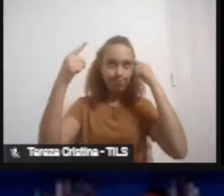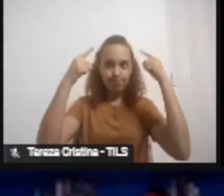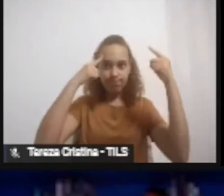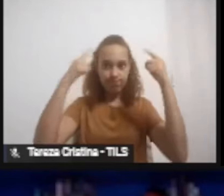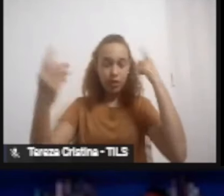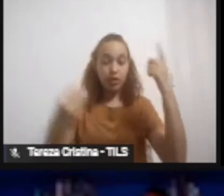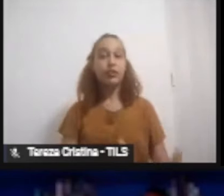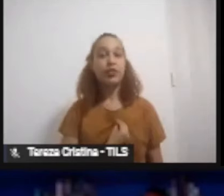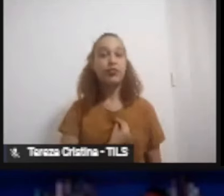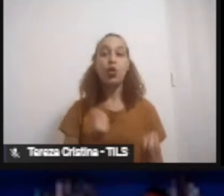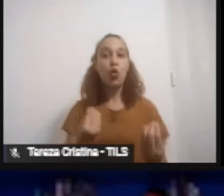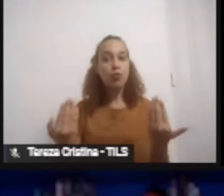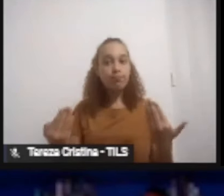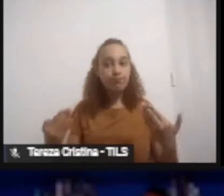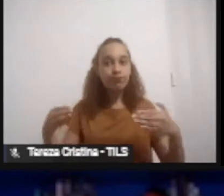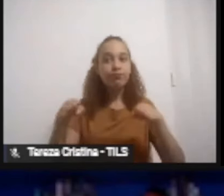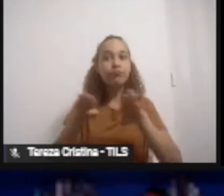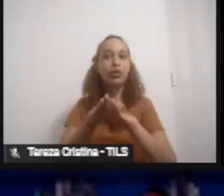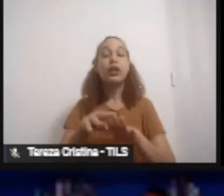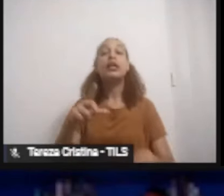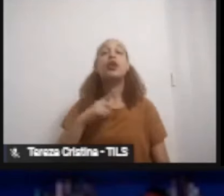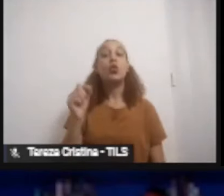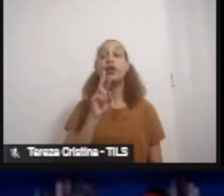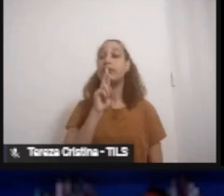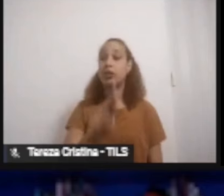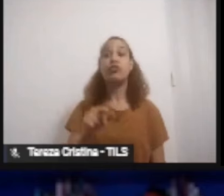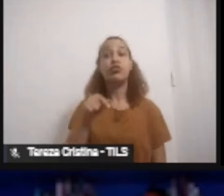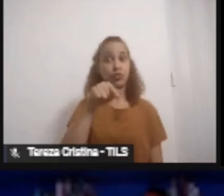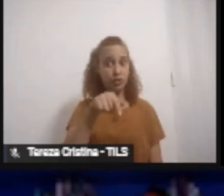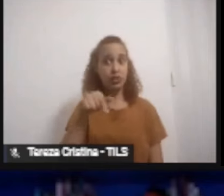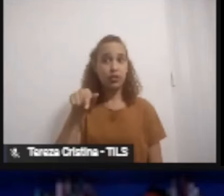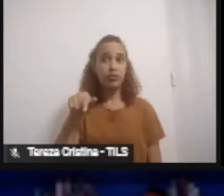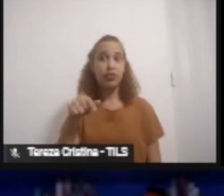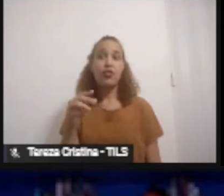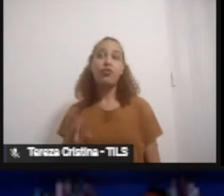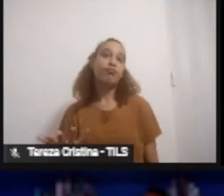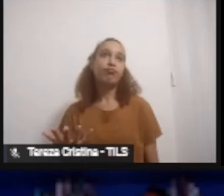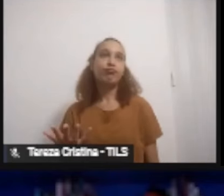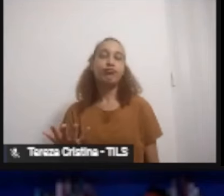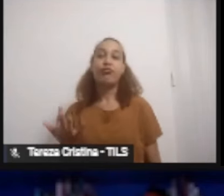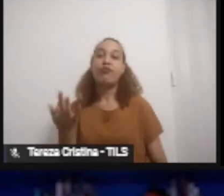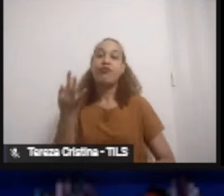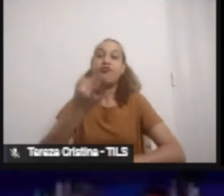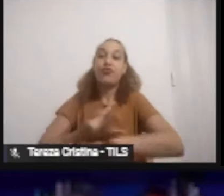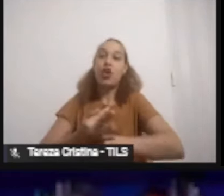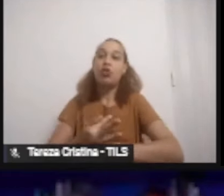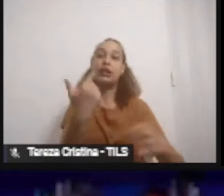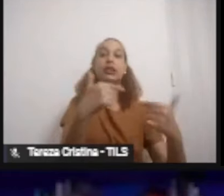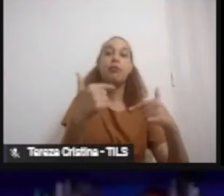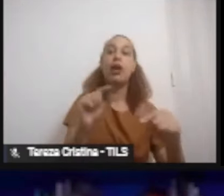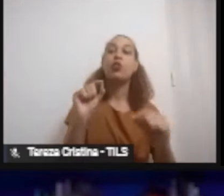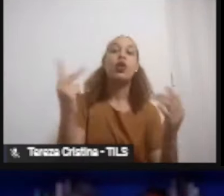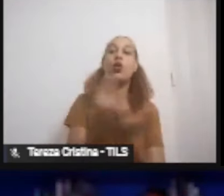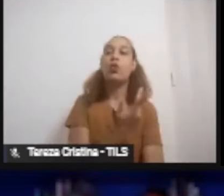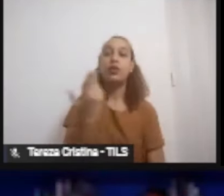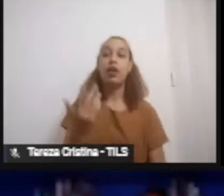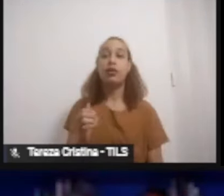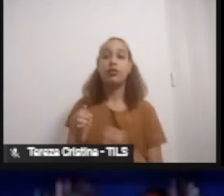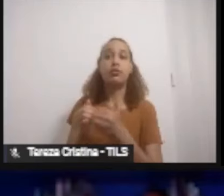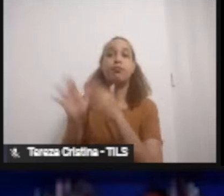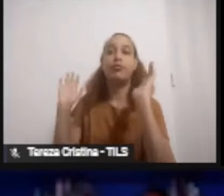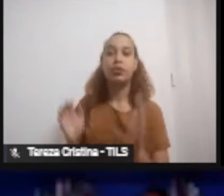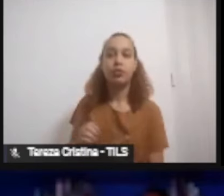funcionam com consequência. Se você não vai no emprego, teu chefe vai, sei lá, mandar uma advertência, ligar para tua casa, falar, ó, não dá. Se você não